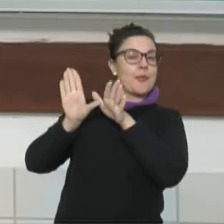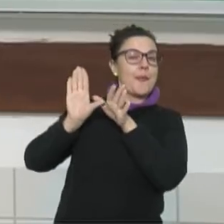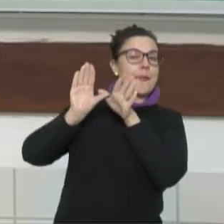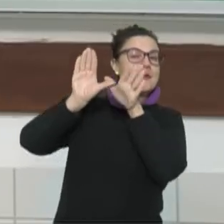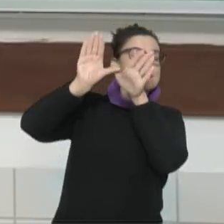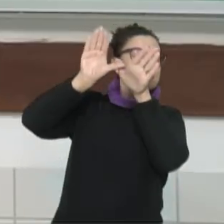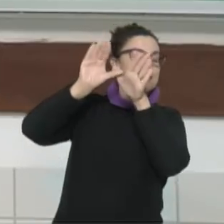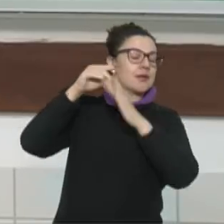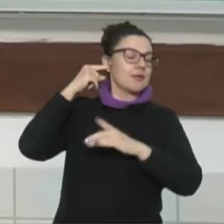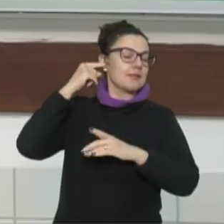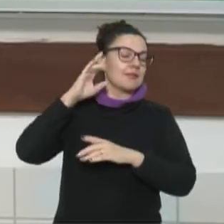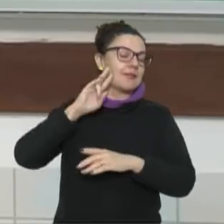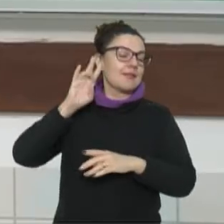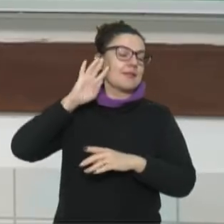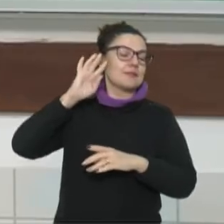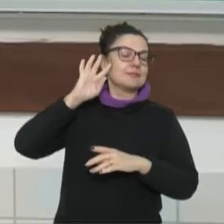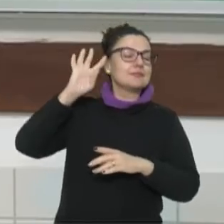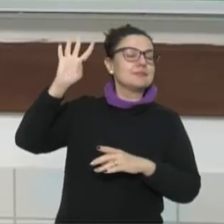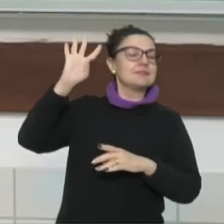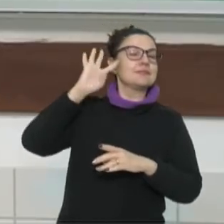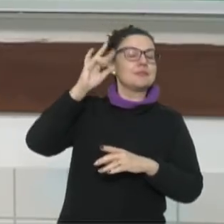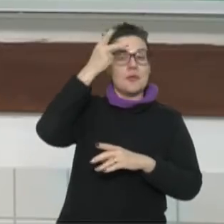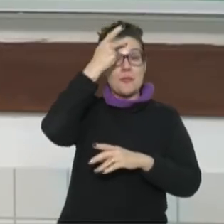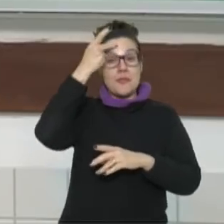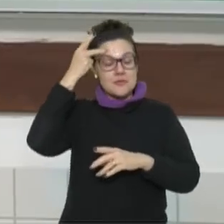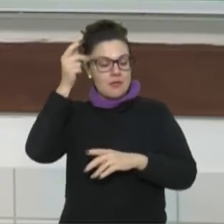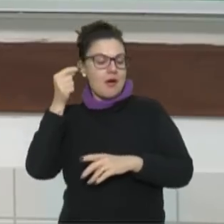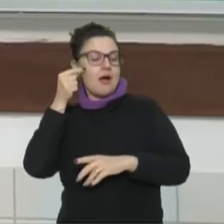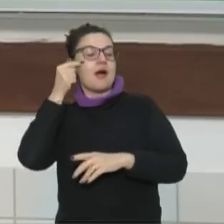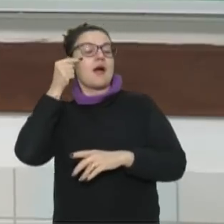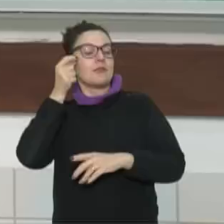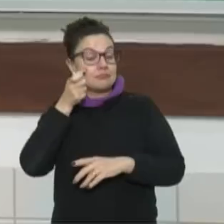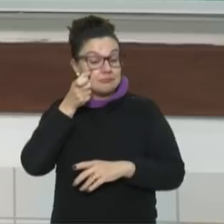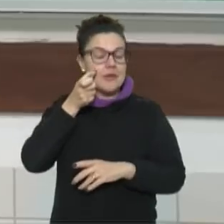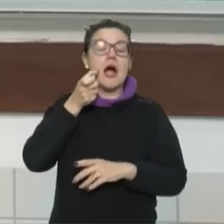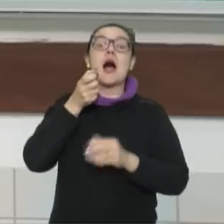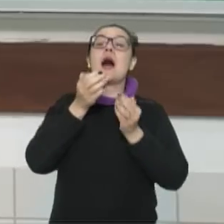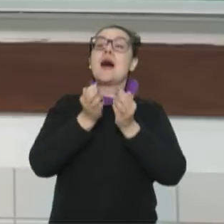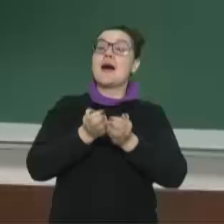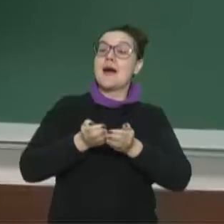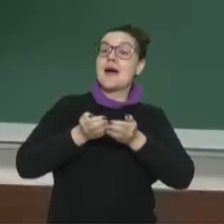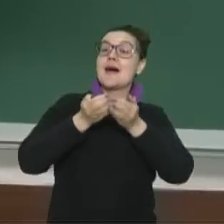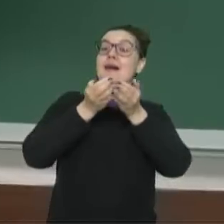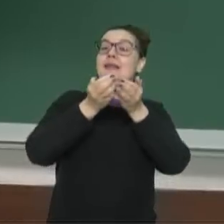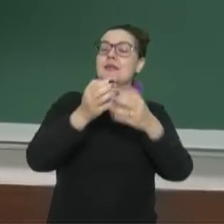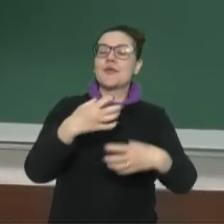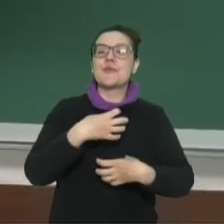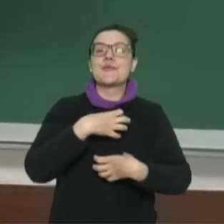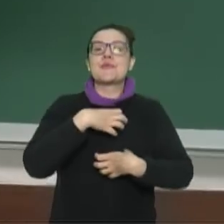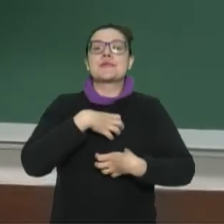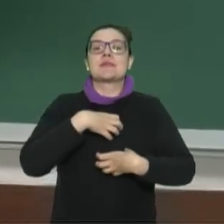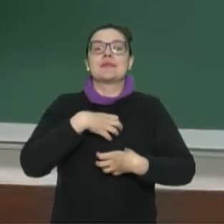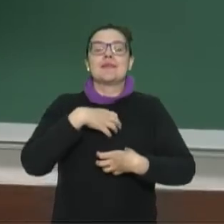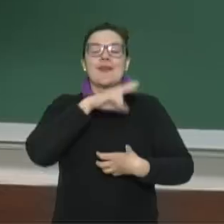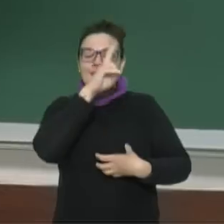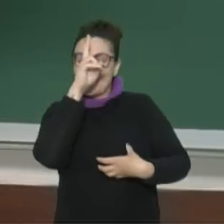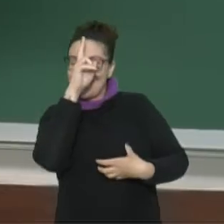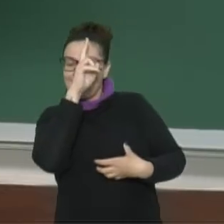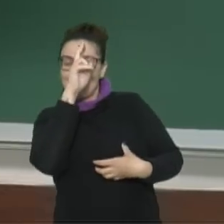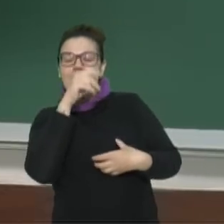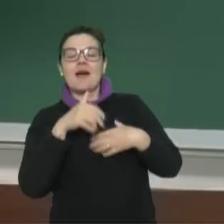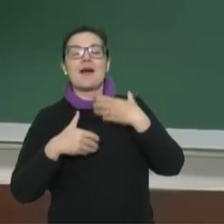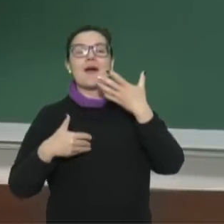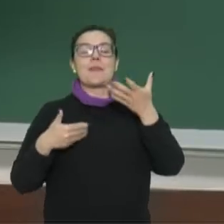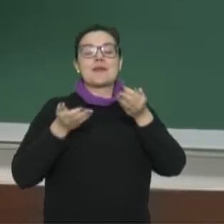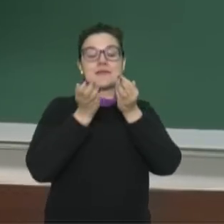né, para lembrar, né, a navegação, né? Então vai trazer essa memória afetiva da